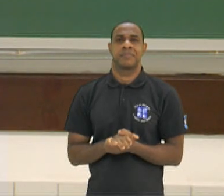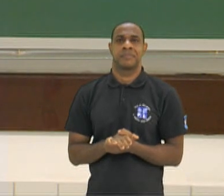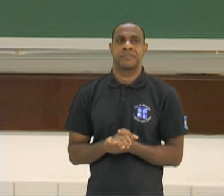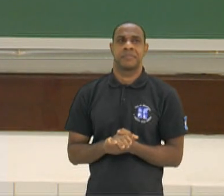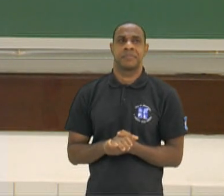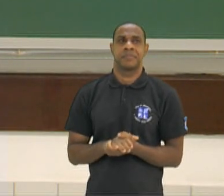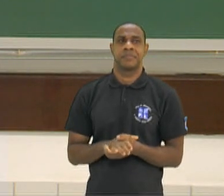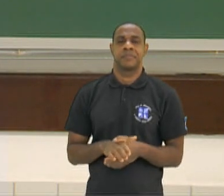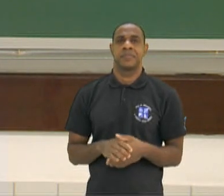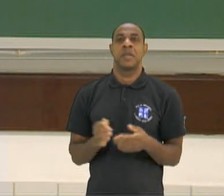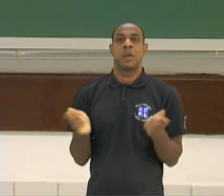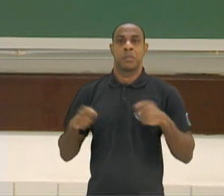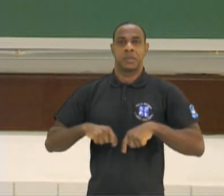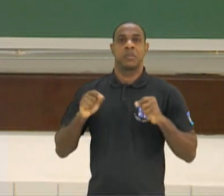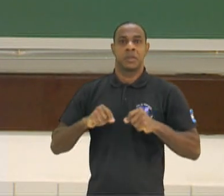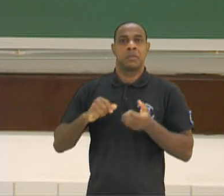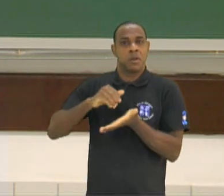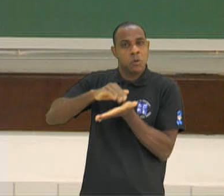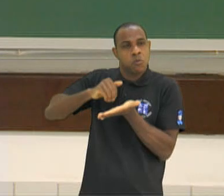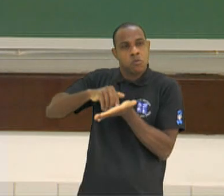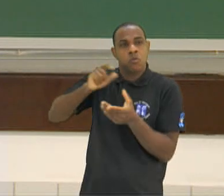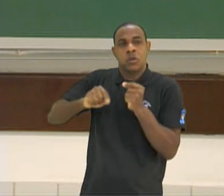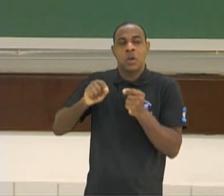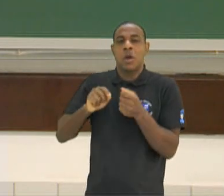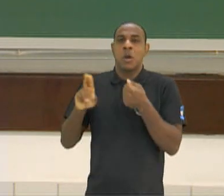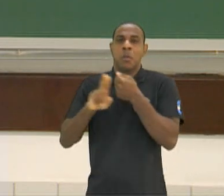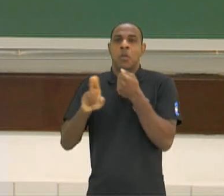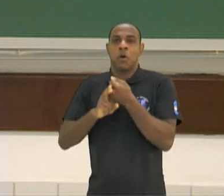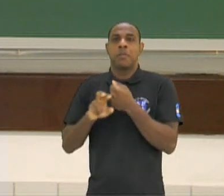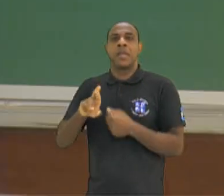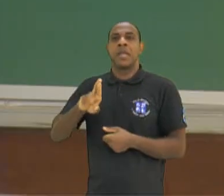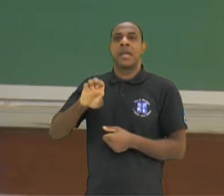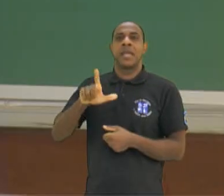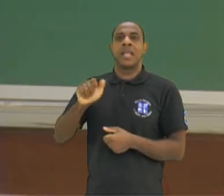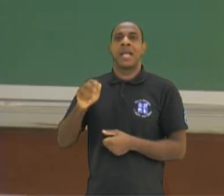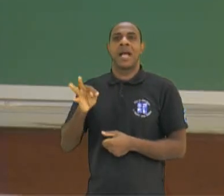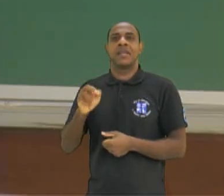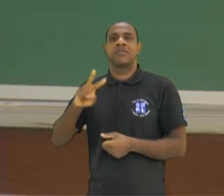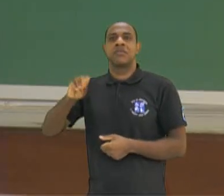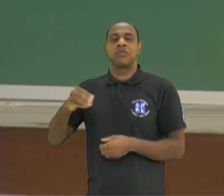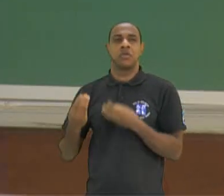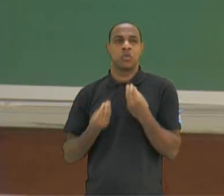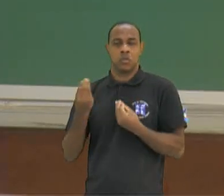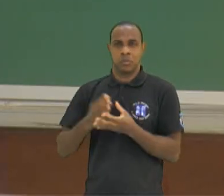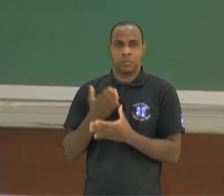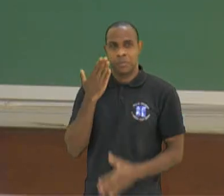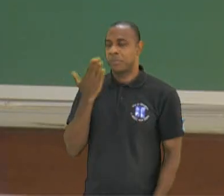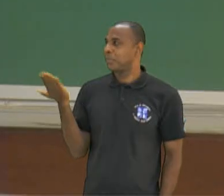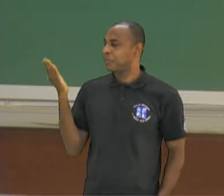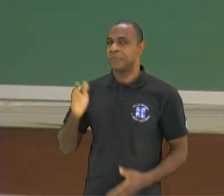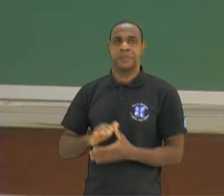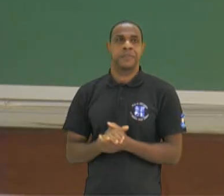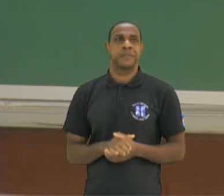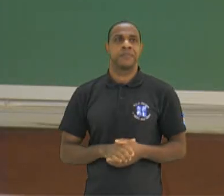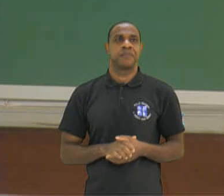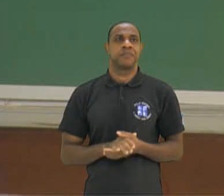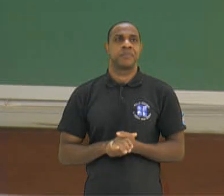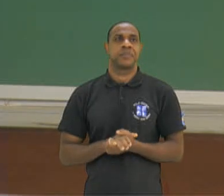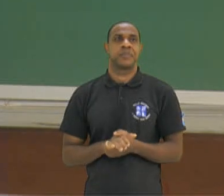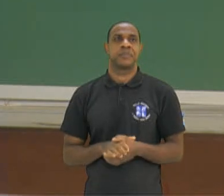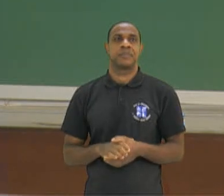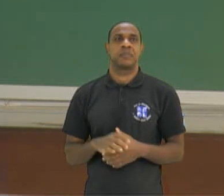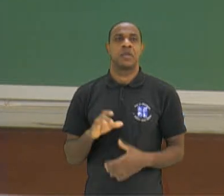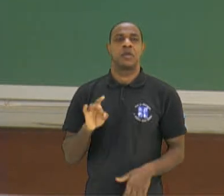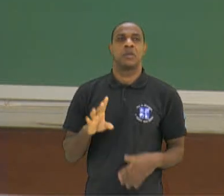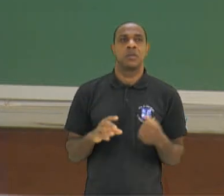relative pronouns. Nós podemos omitir os pronomes relativos. Only if they are subject in relative clause. Apenas